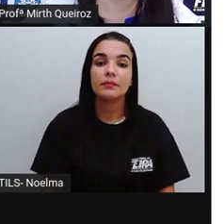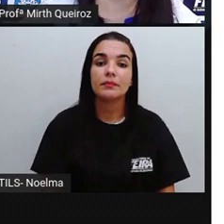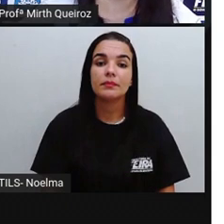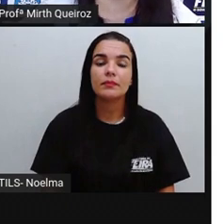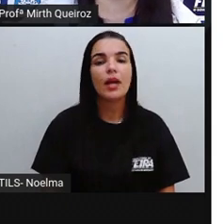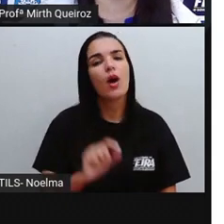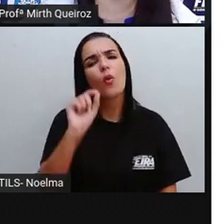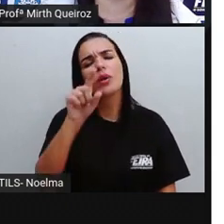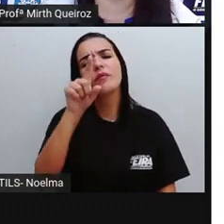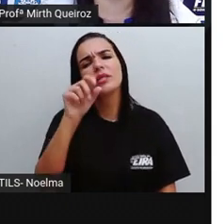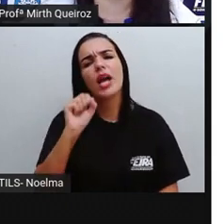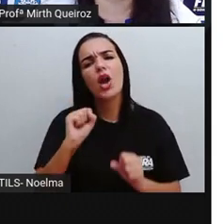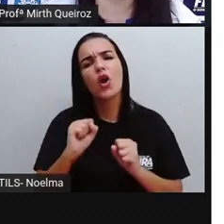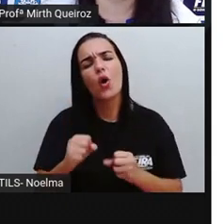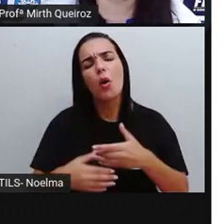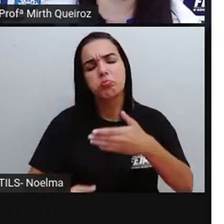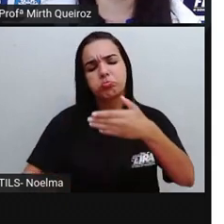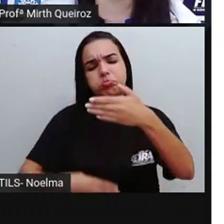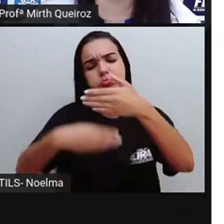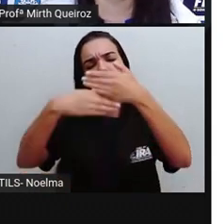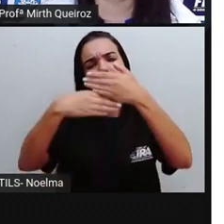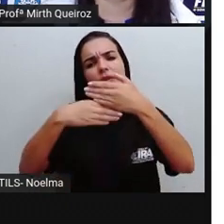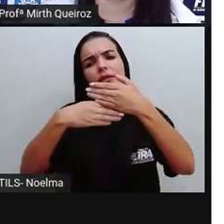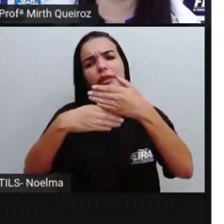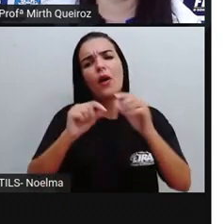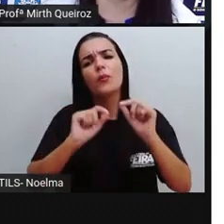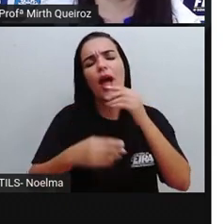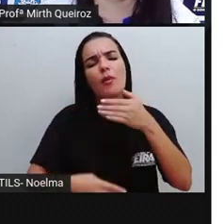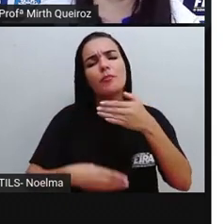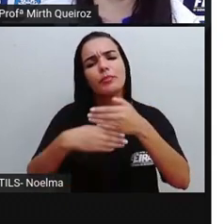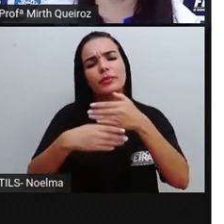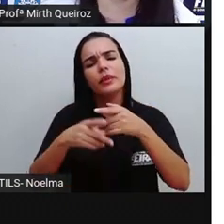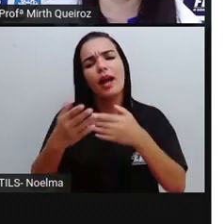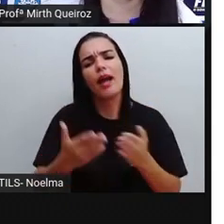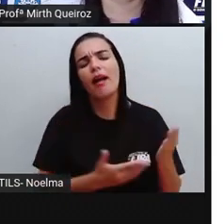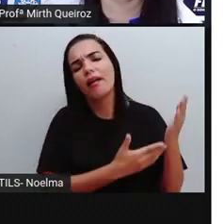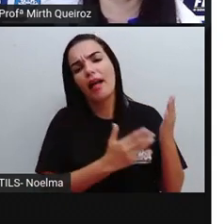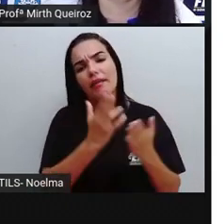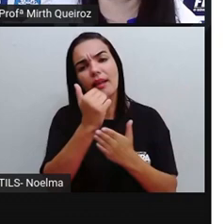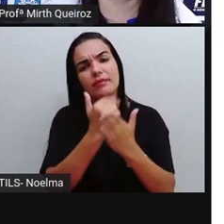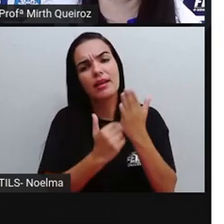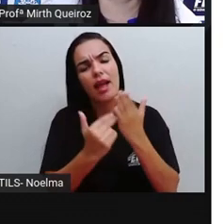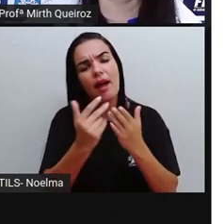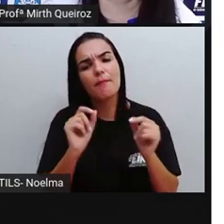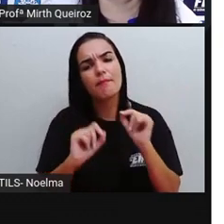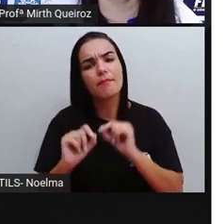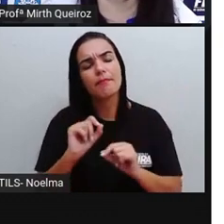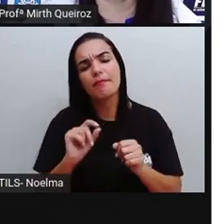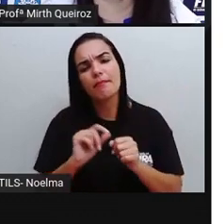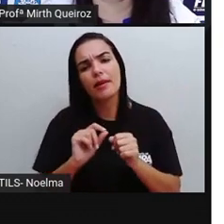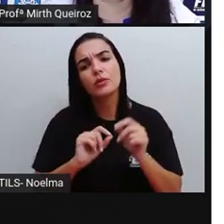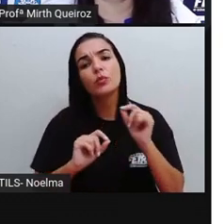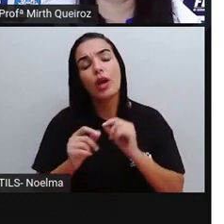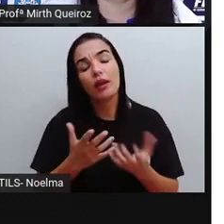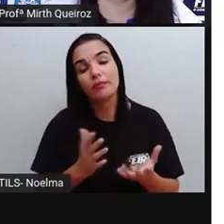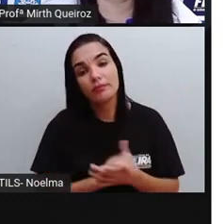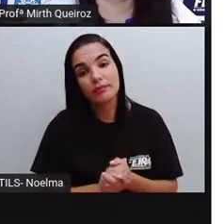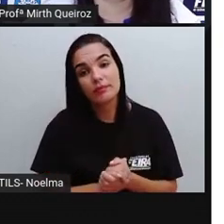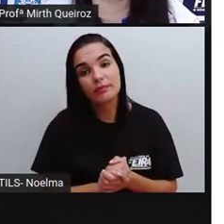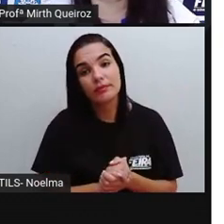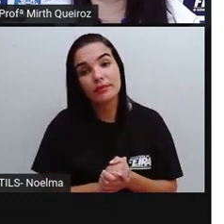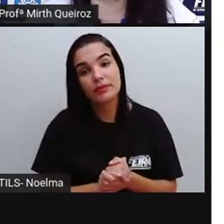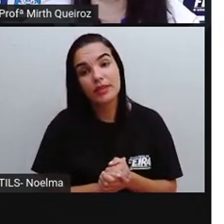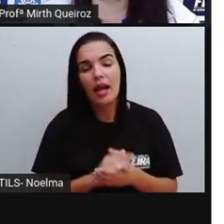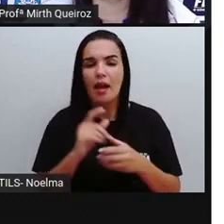O que você acrescentaria a essa paisagem? O que vocês colocariam a mais aí nessa paisagem? Vocês colocariam uma